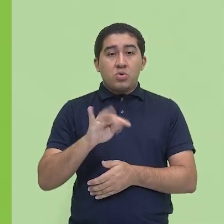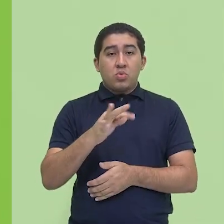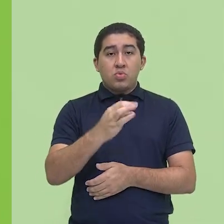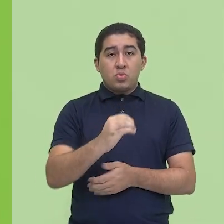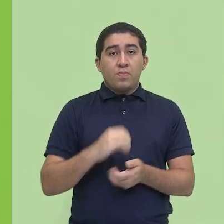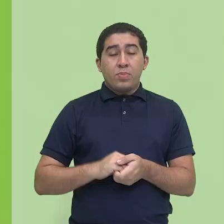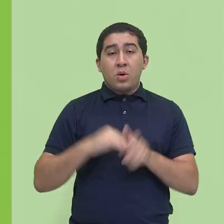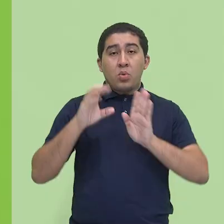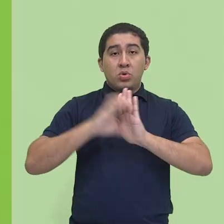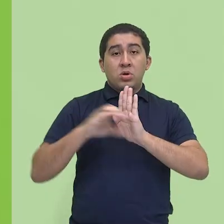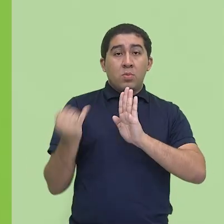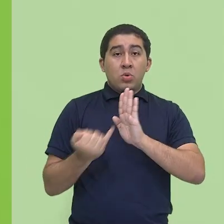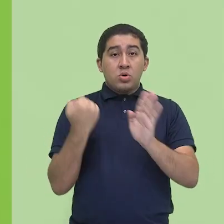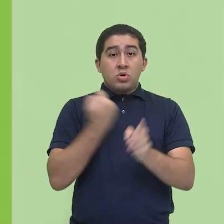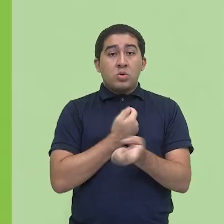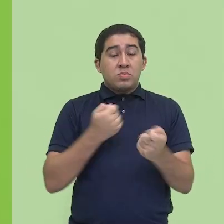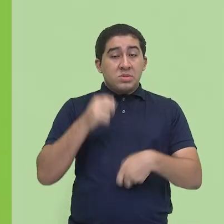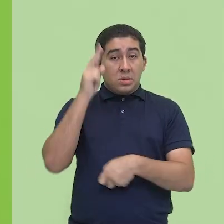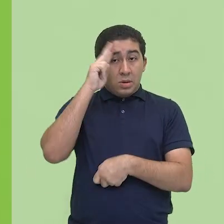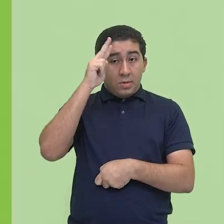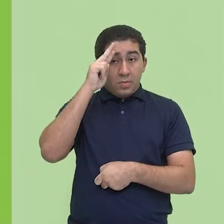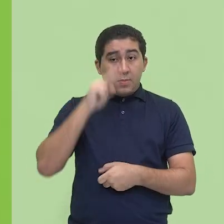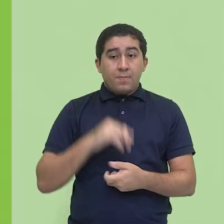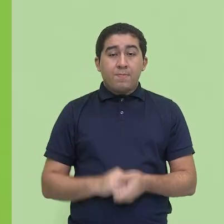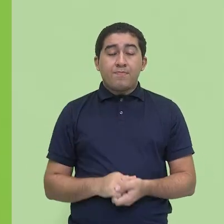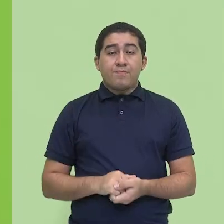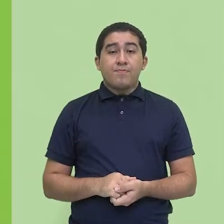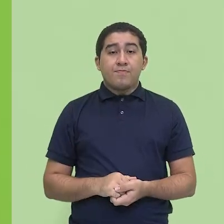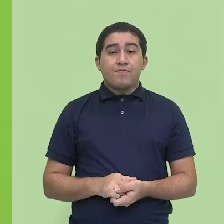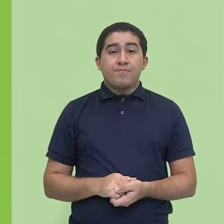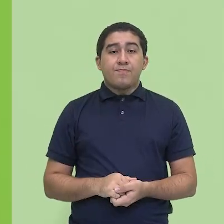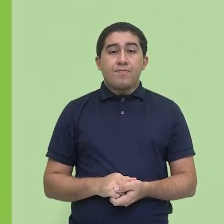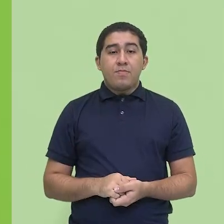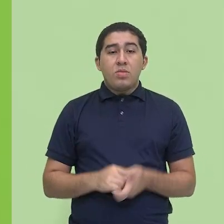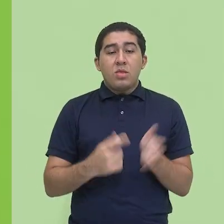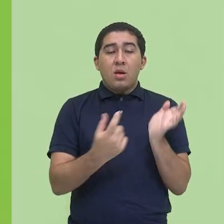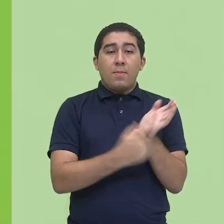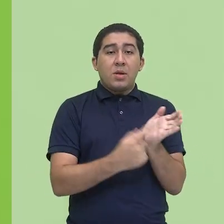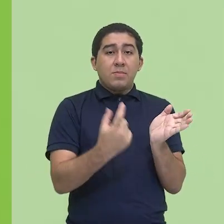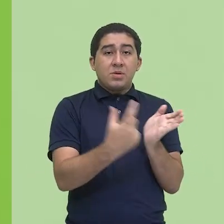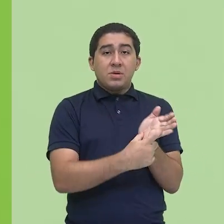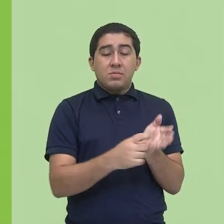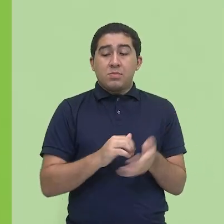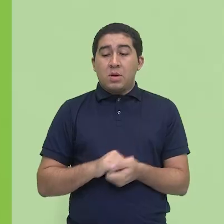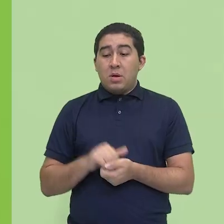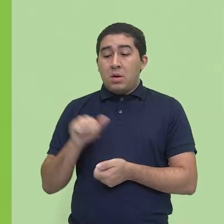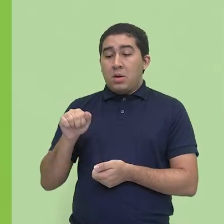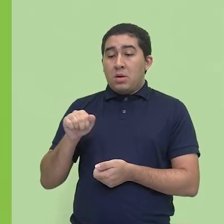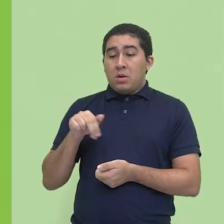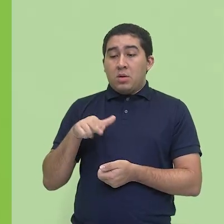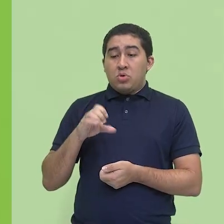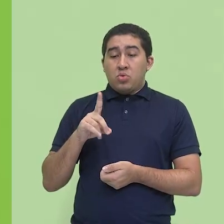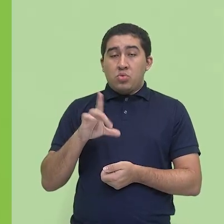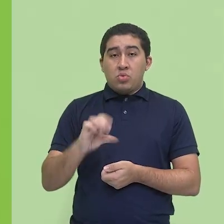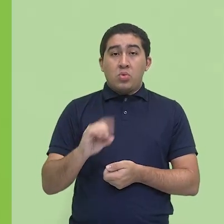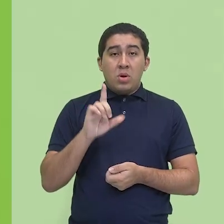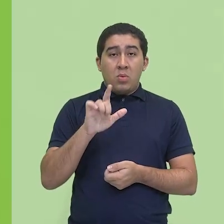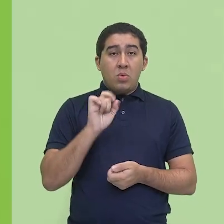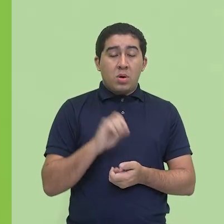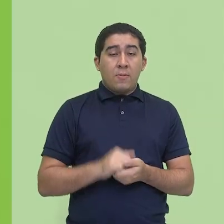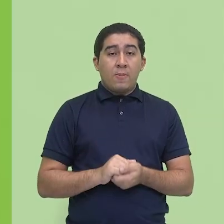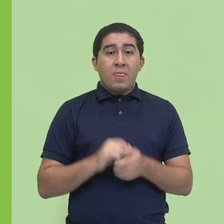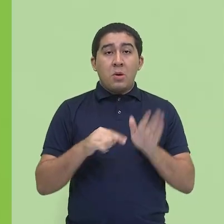Conceitos importantes que a gente precisa lembrar, né? No caso das pilhas e baterias, ânodo acontece a oxidação, é o